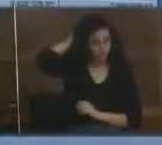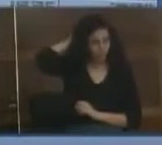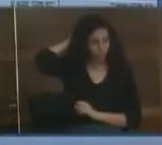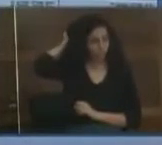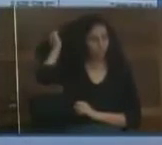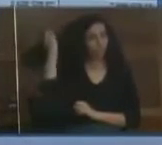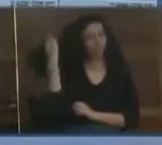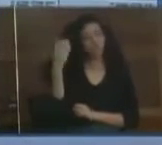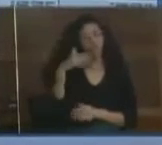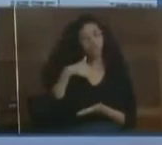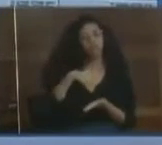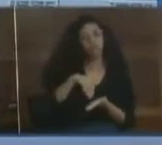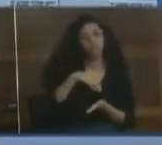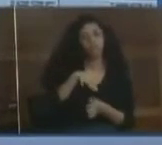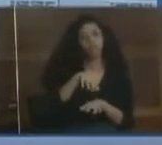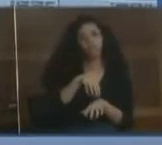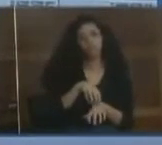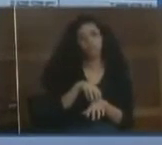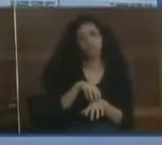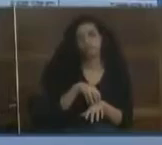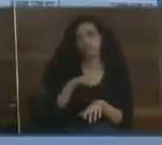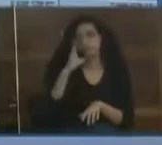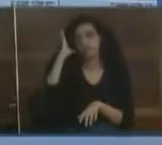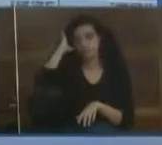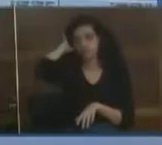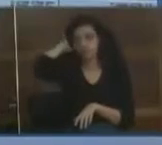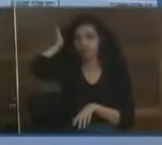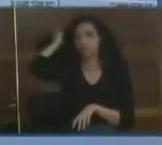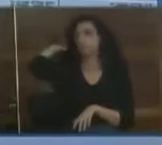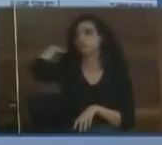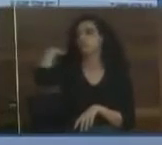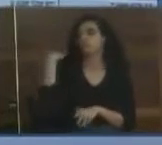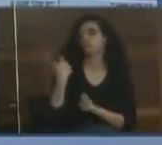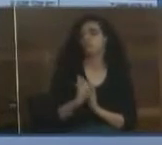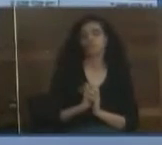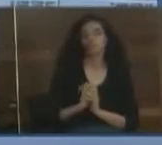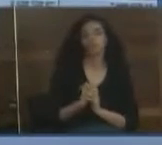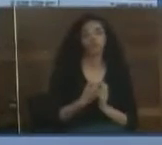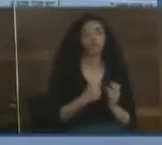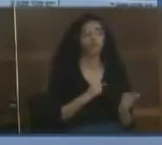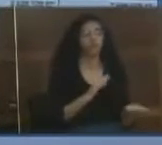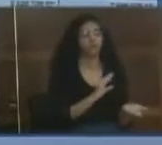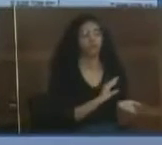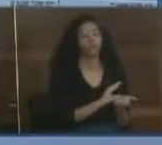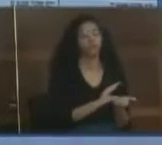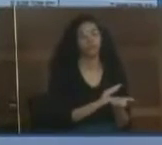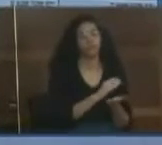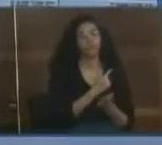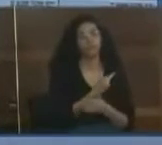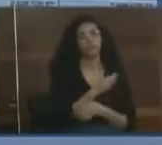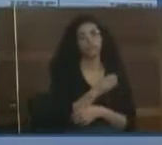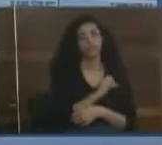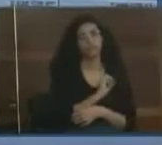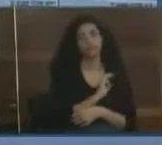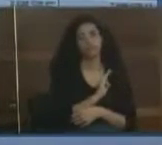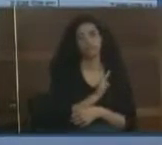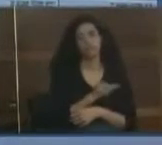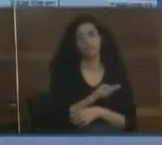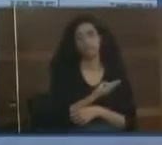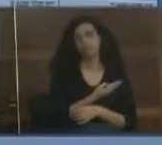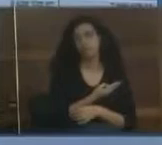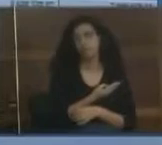a fundação de turismo de angra dos reis a turisangra despesa orçada atualizada de 29 milhões